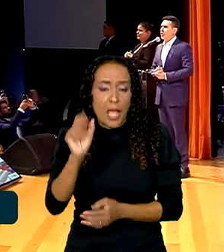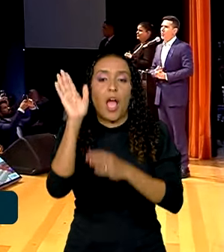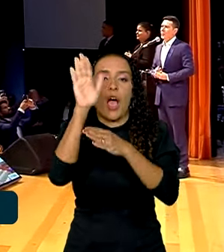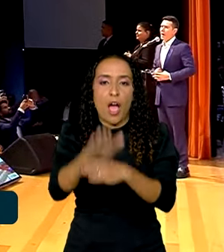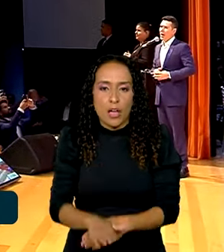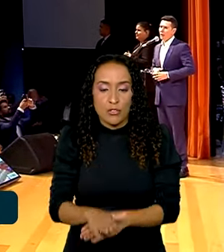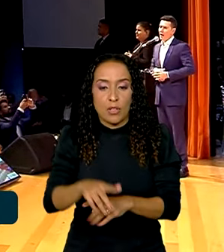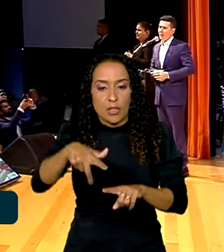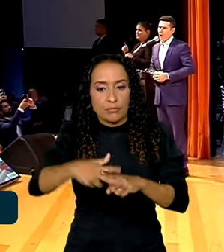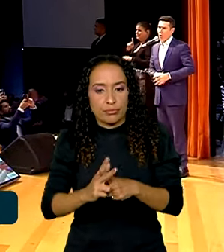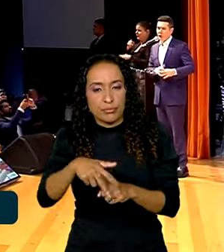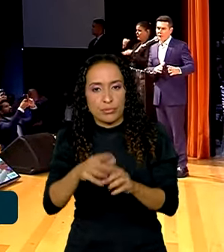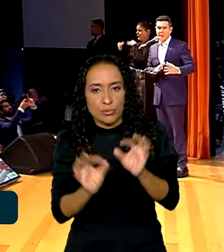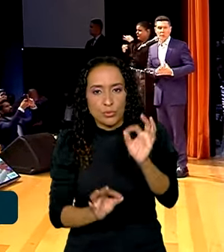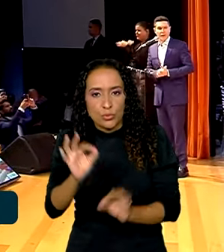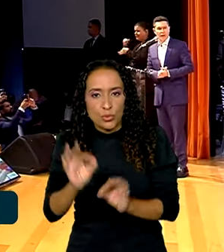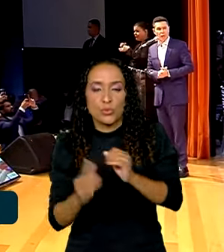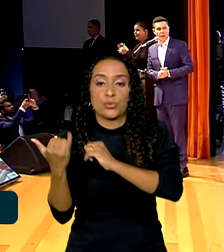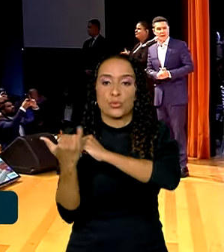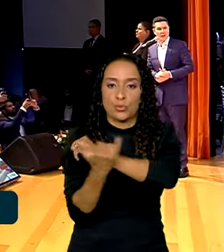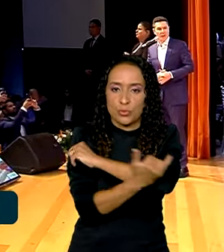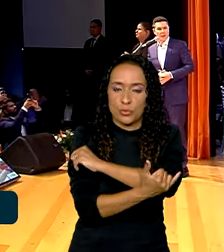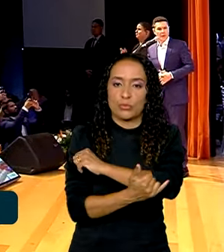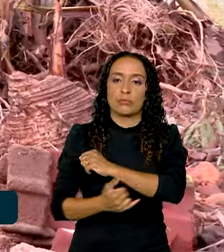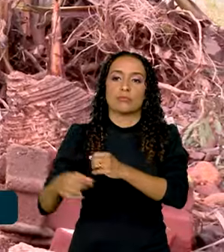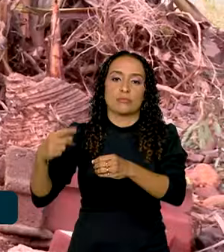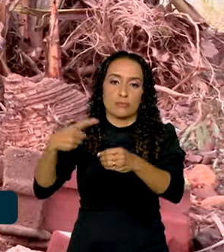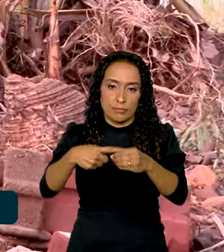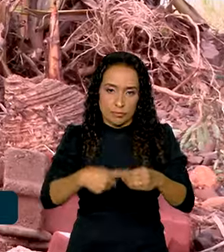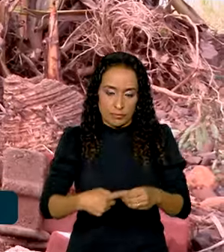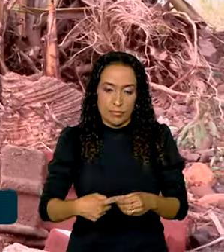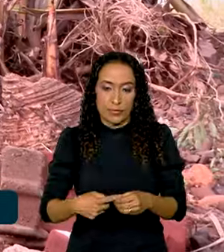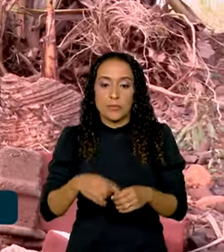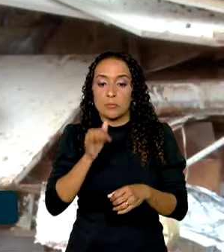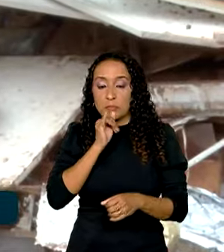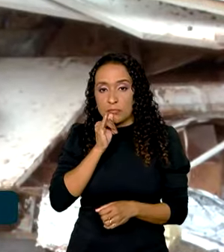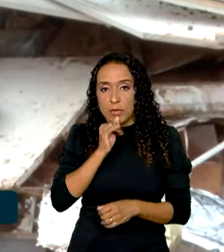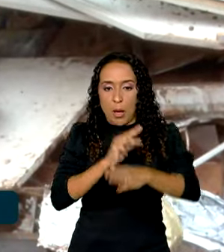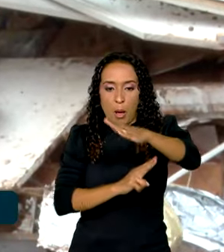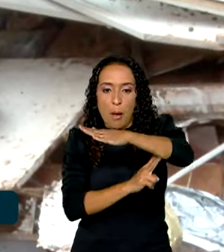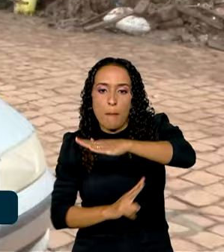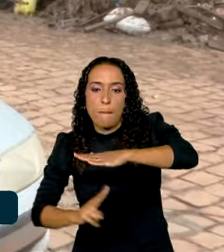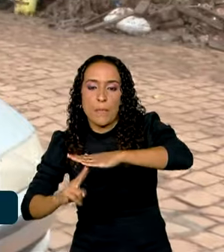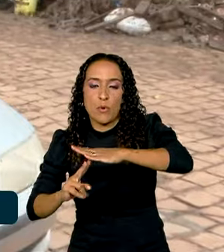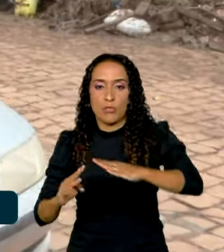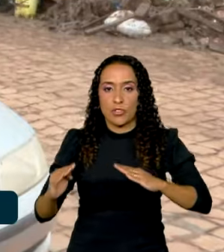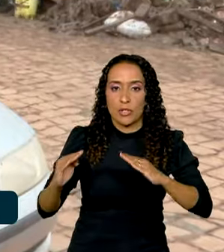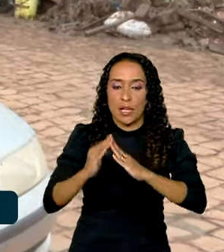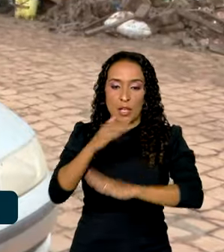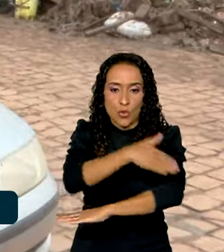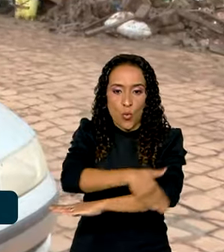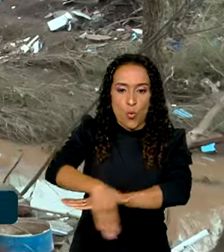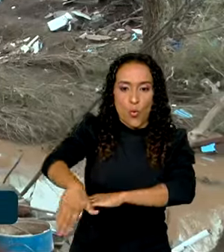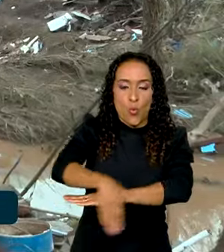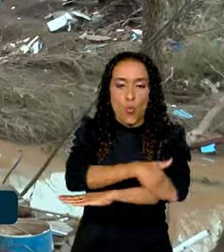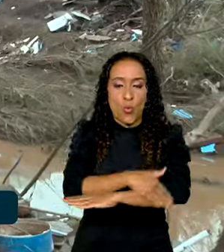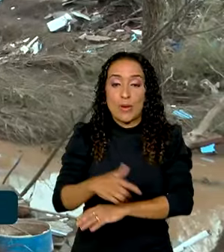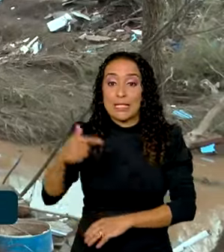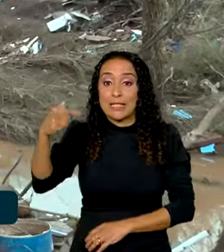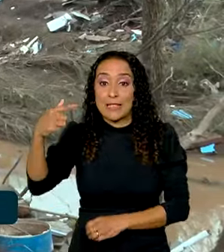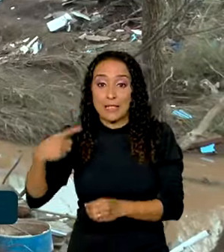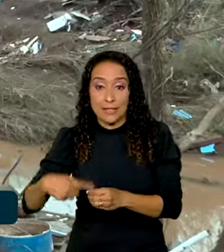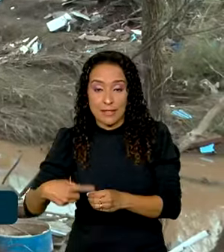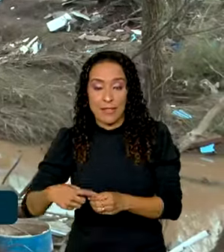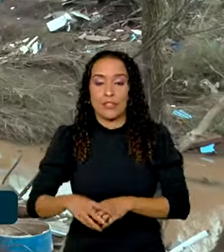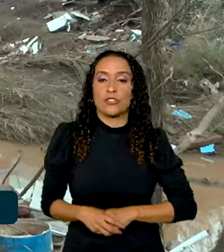na reconstrução de infraestrutura urbana, como pontes, casas e ruas em 7